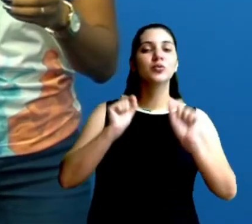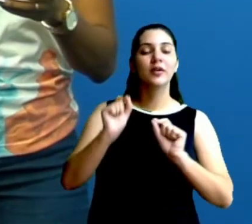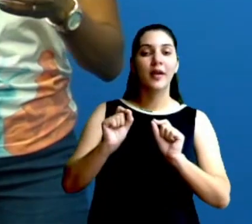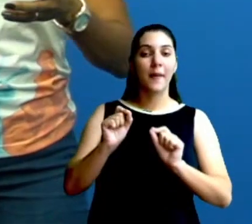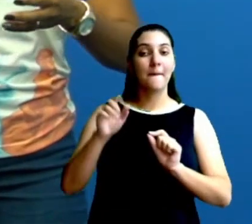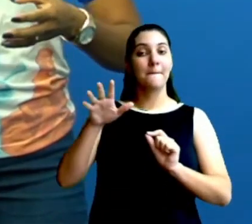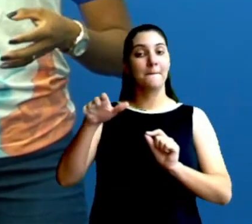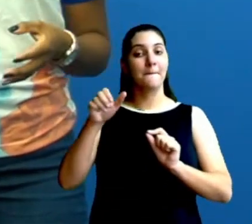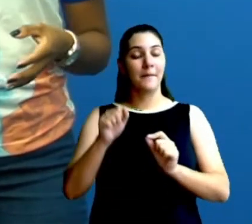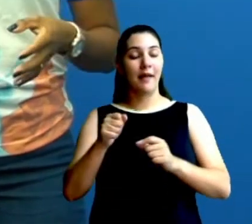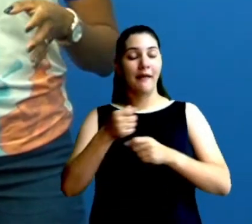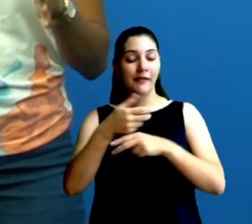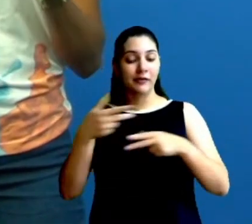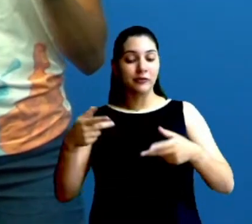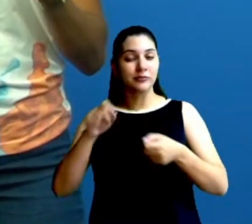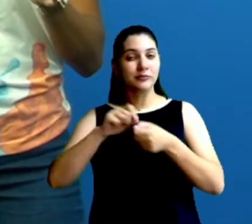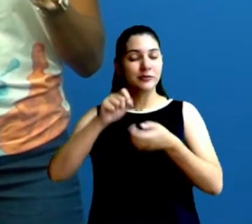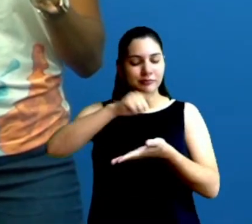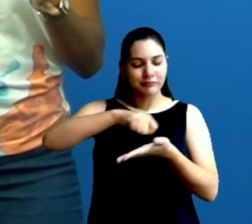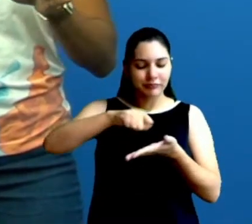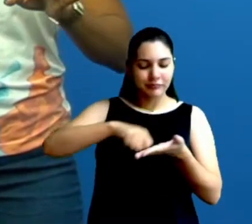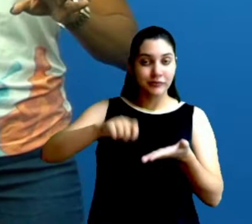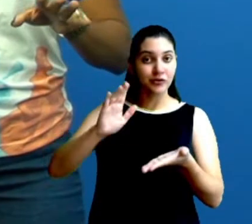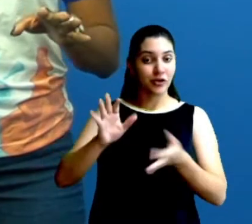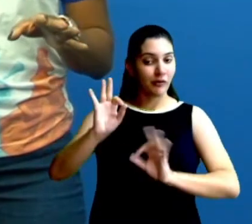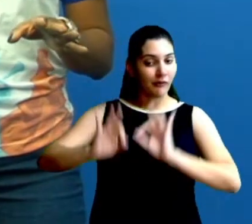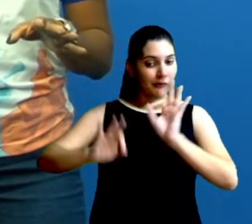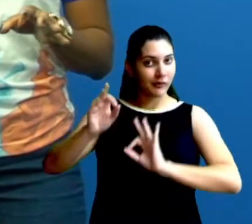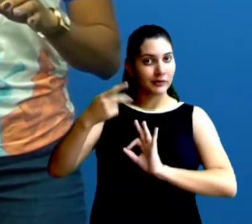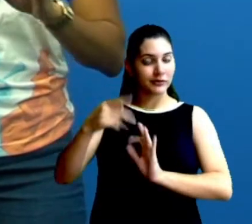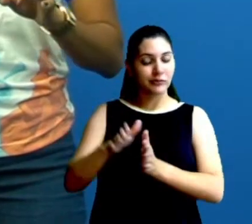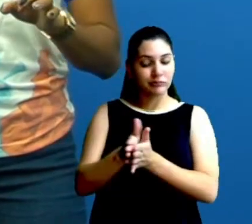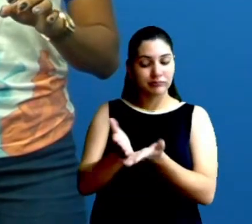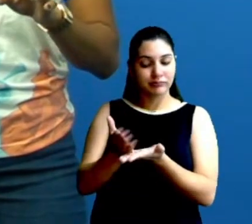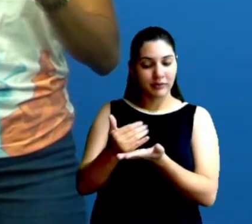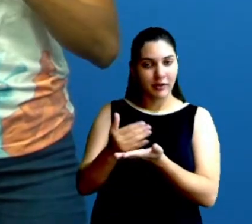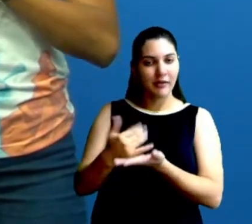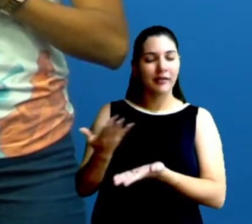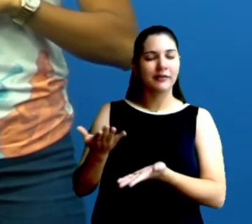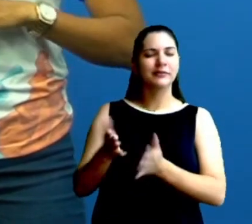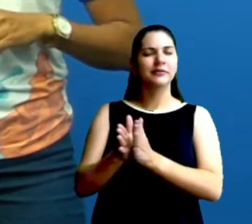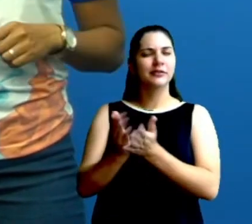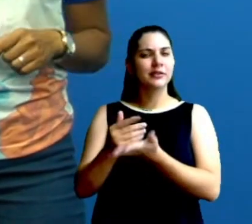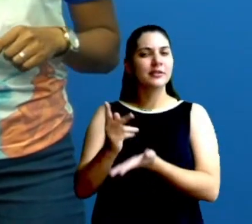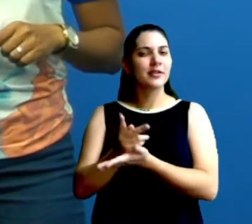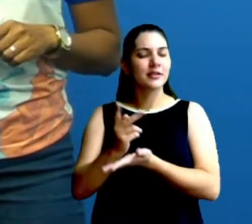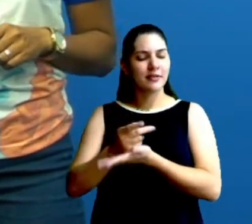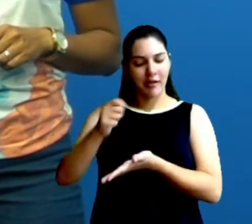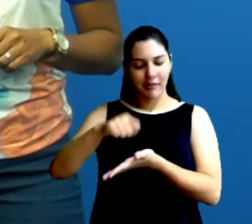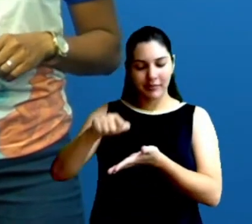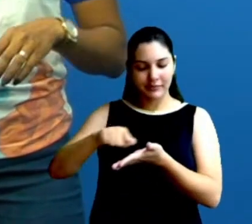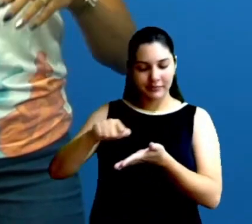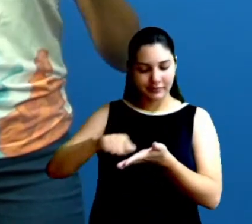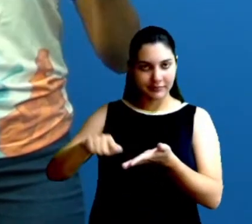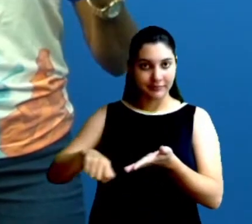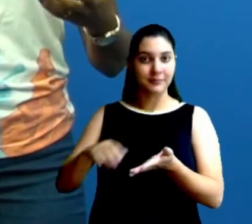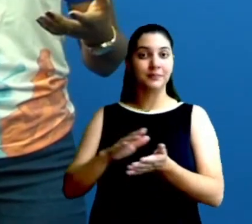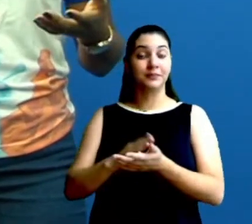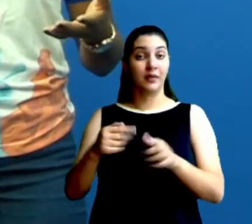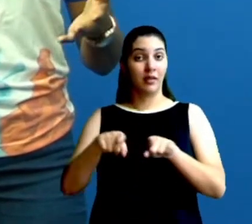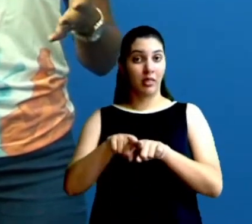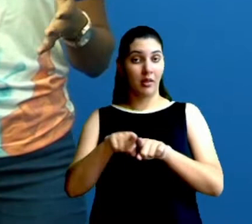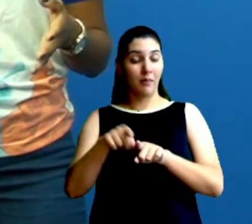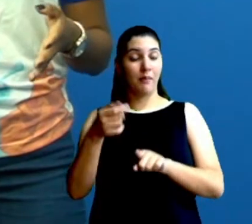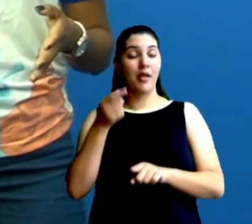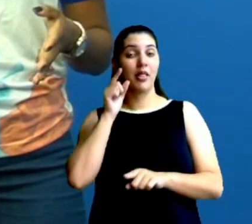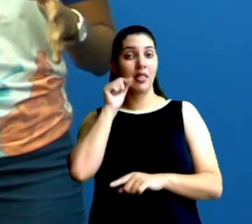Pegando material para fazer anotação. Então, já prepara aí teu caderno, aquele caderninho que você sempre faz as suas anotações, também o